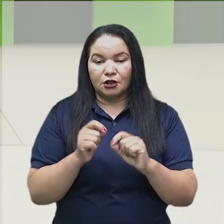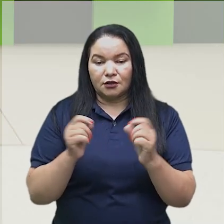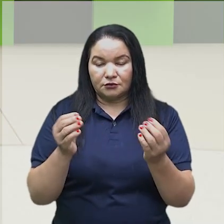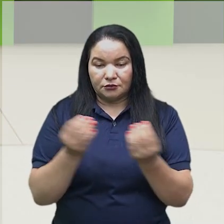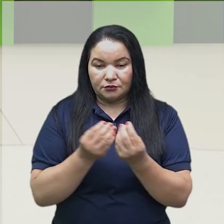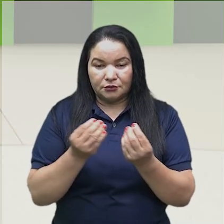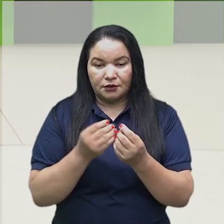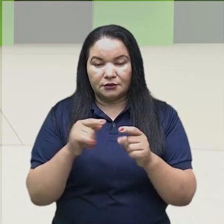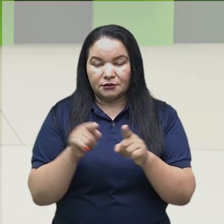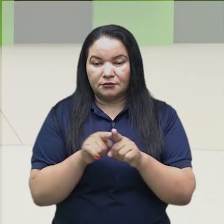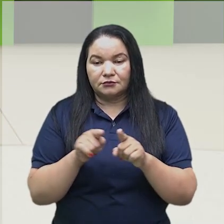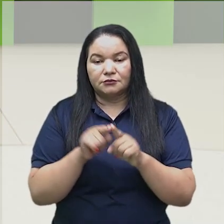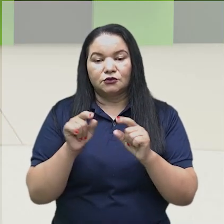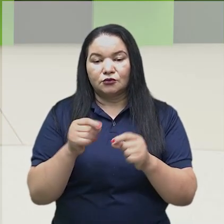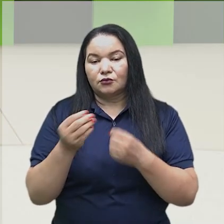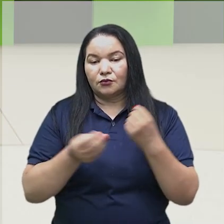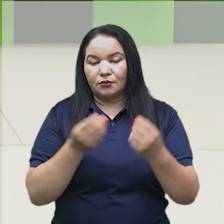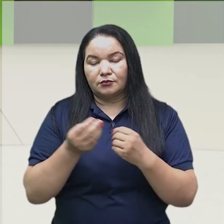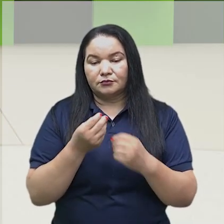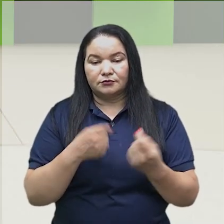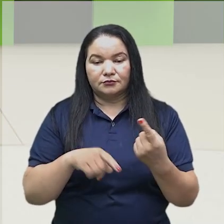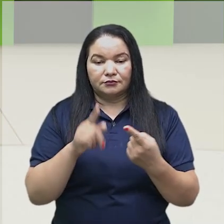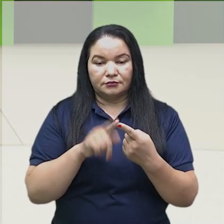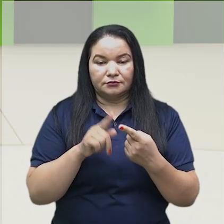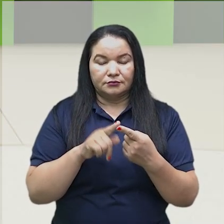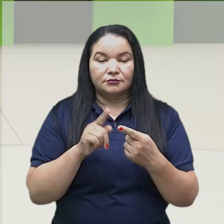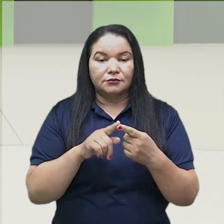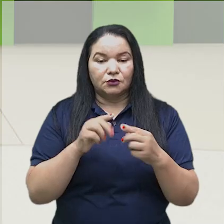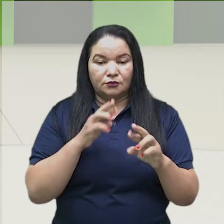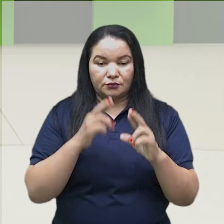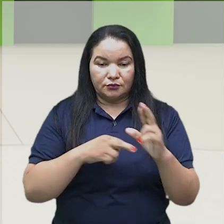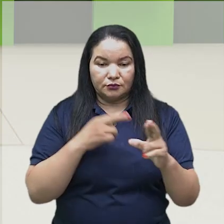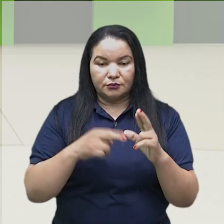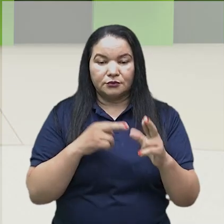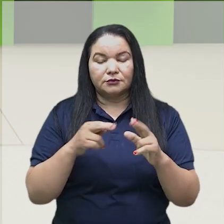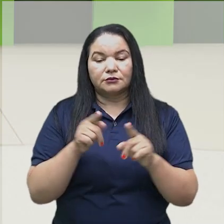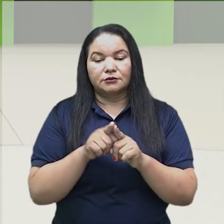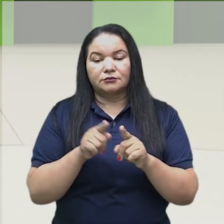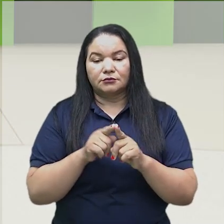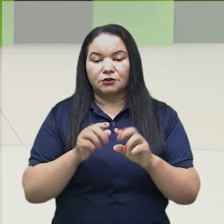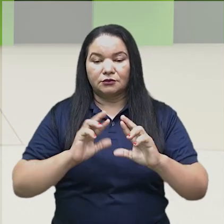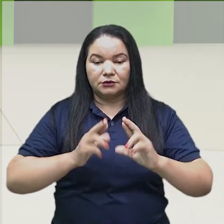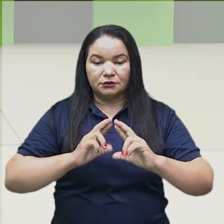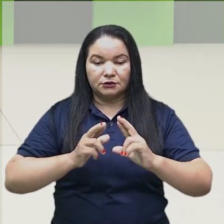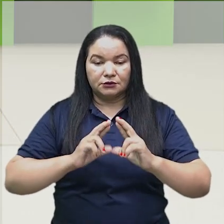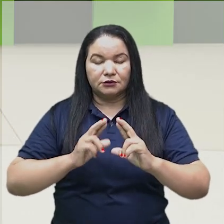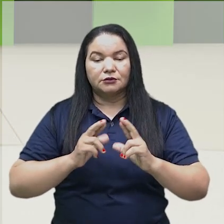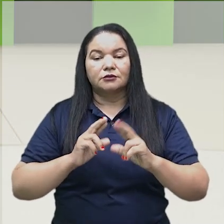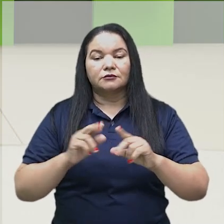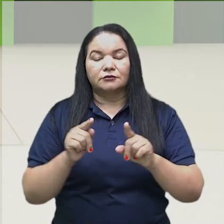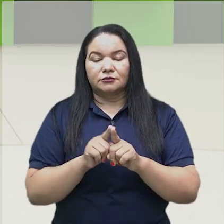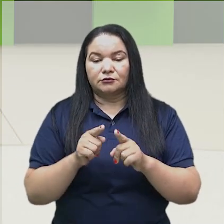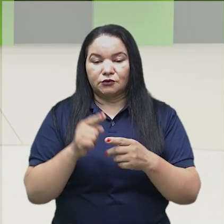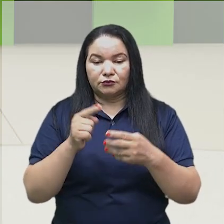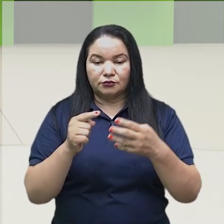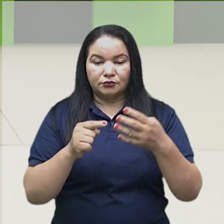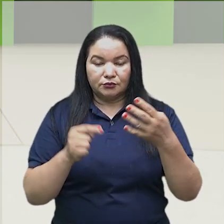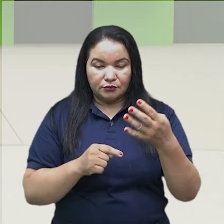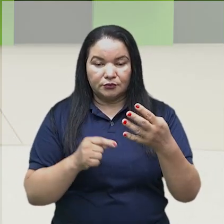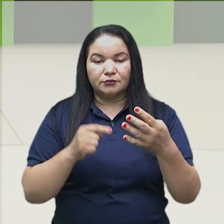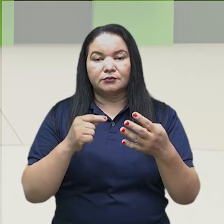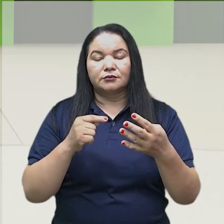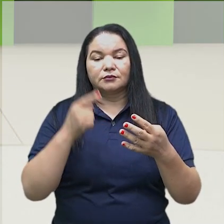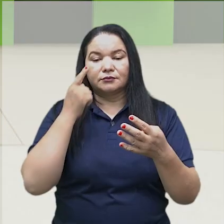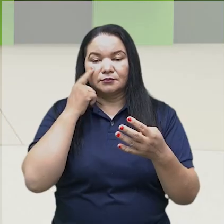né? Então, resíduo reaproveitável, reutilizável, reciclado e recuperado, né? A gente